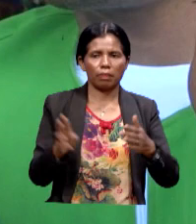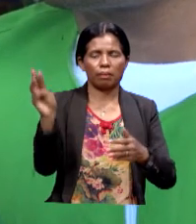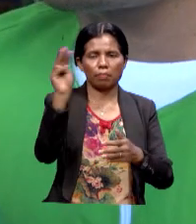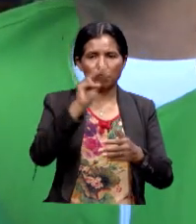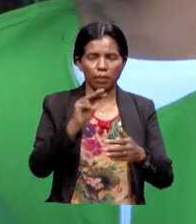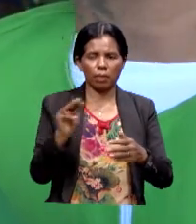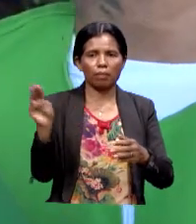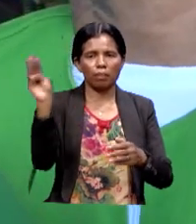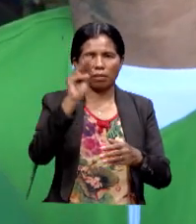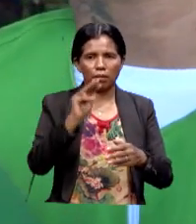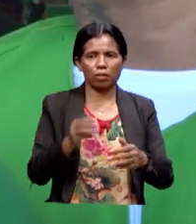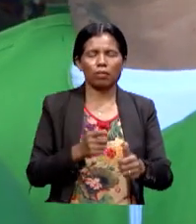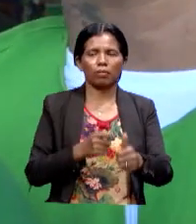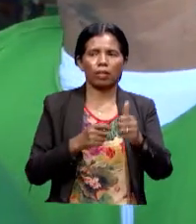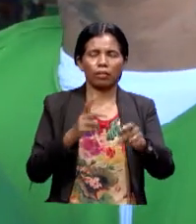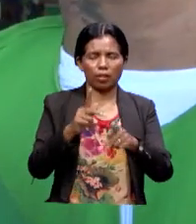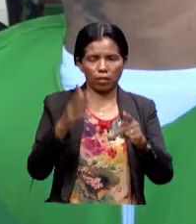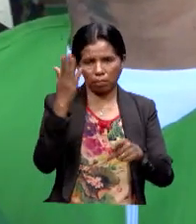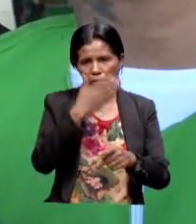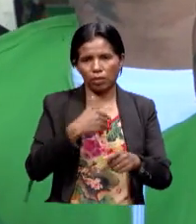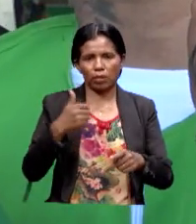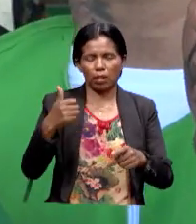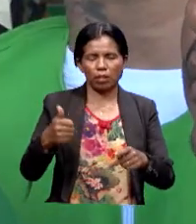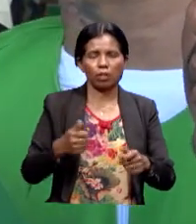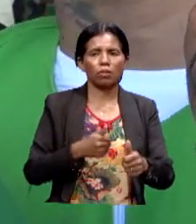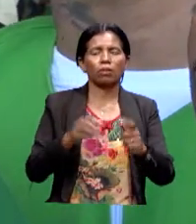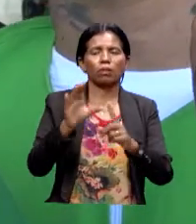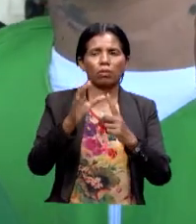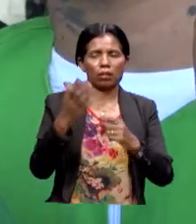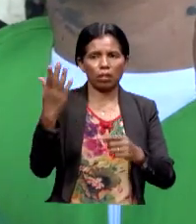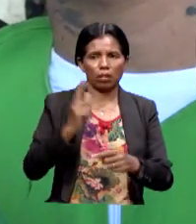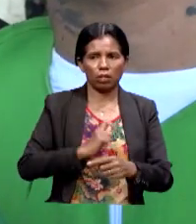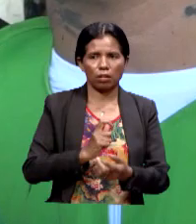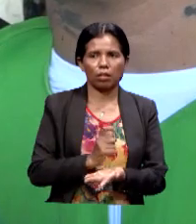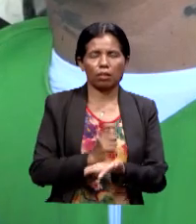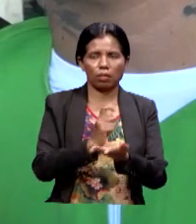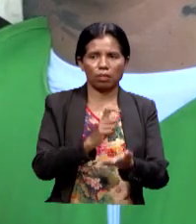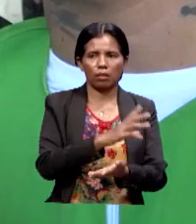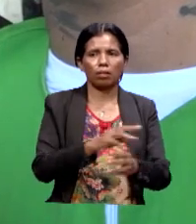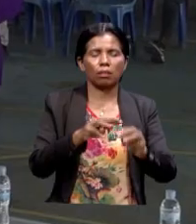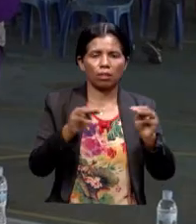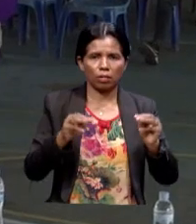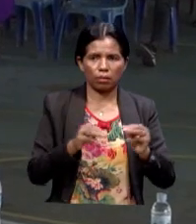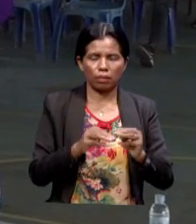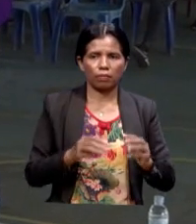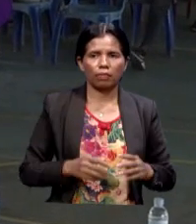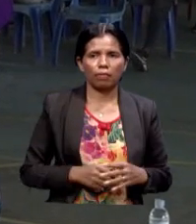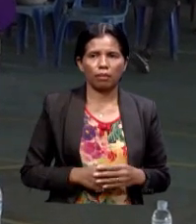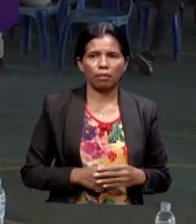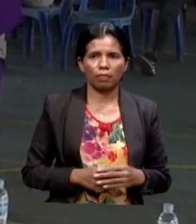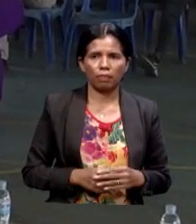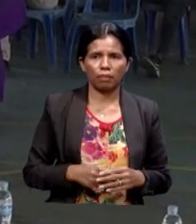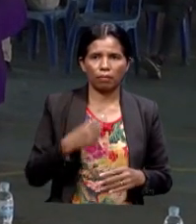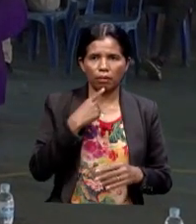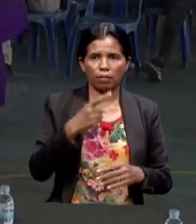maka turismo. Tu iri tenia cultura e Atauru. Ita bari fale municipio. Tu ir lela Uno